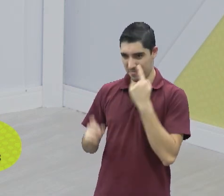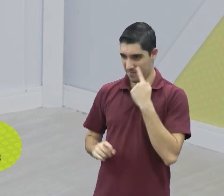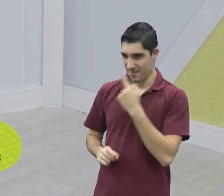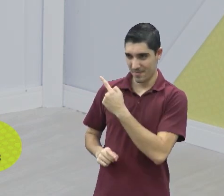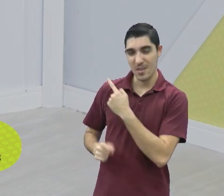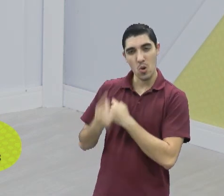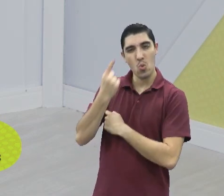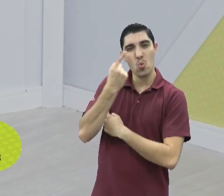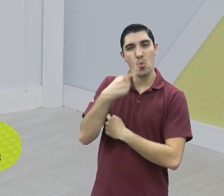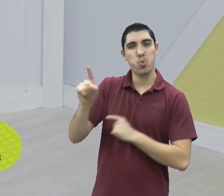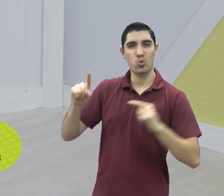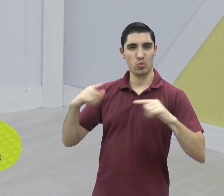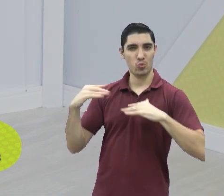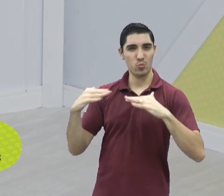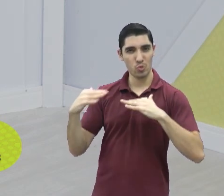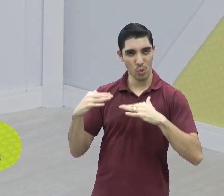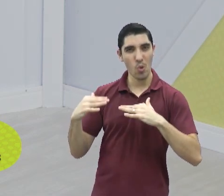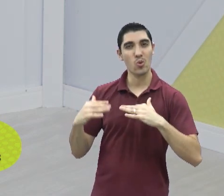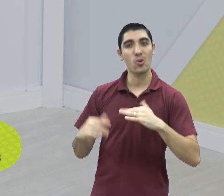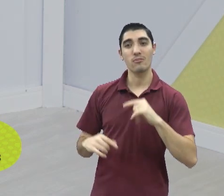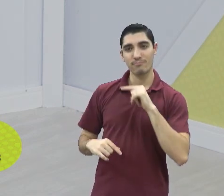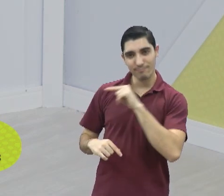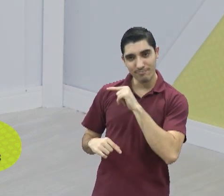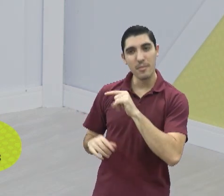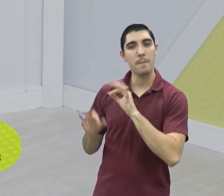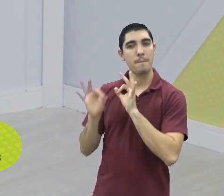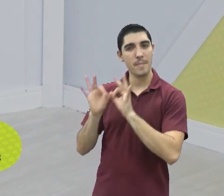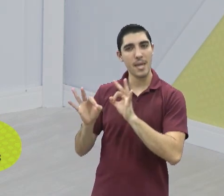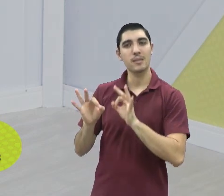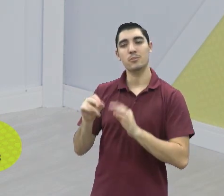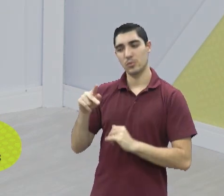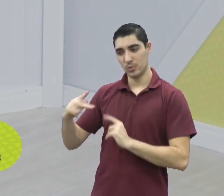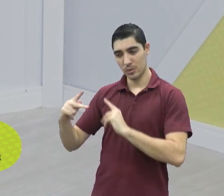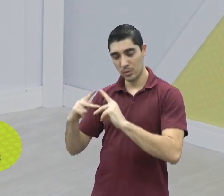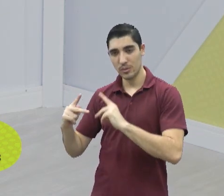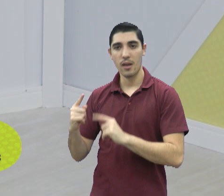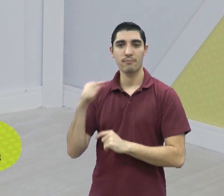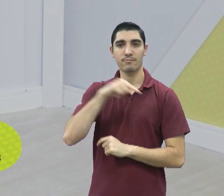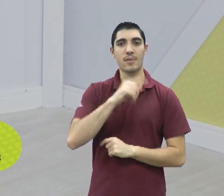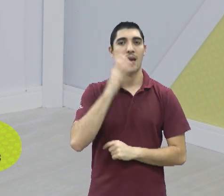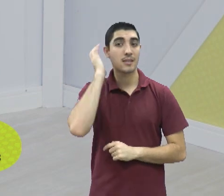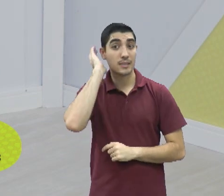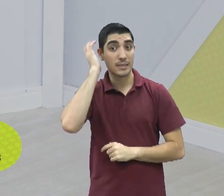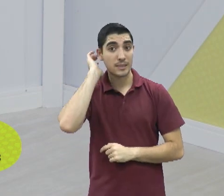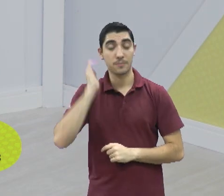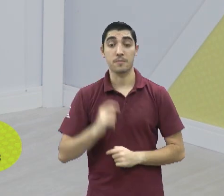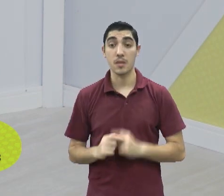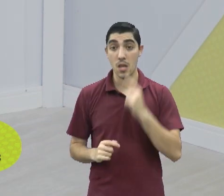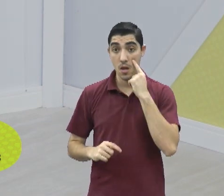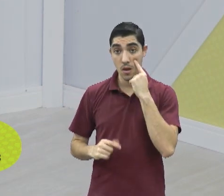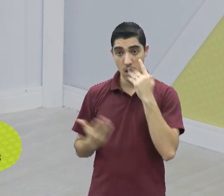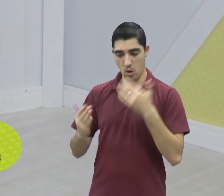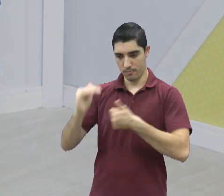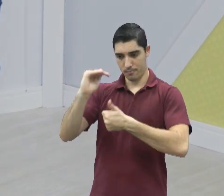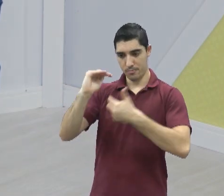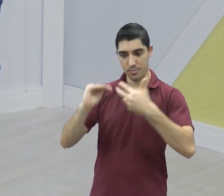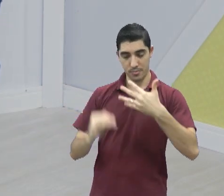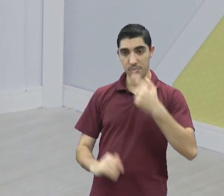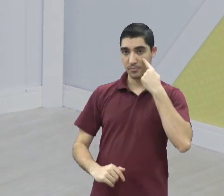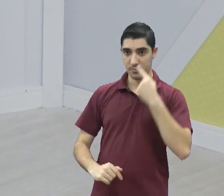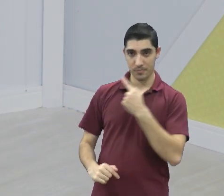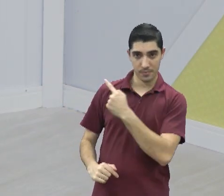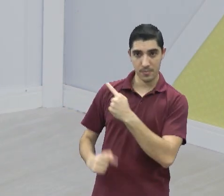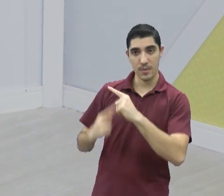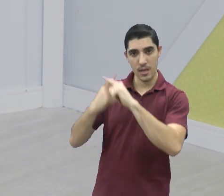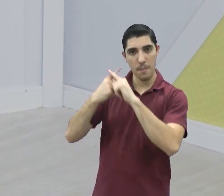jogo do São José, que foi justamente contra as vice-líderes, a equipe do Santo André. Rapidamente, Matheus, coloca pra gente aqui a classificação do Paulista Feminino.